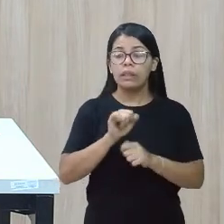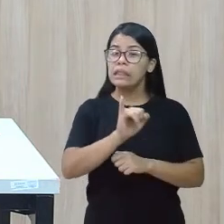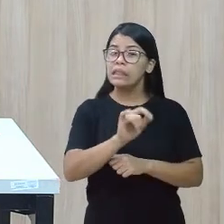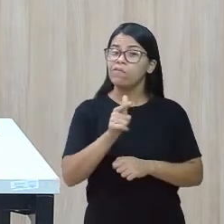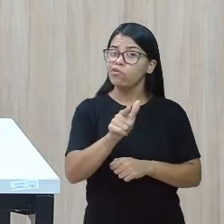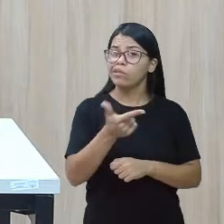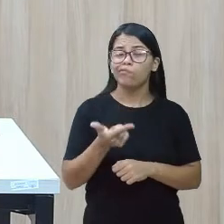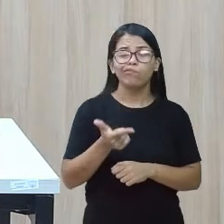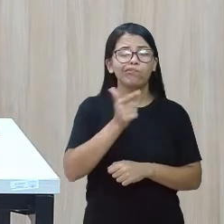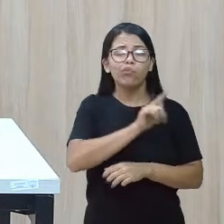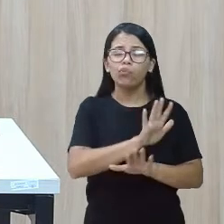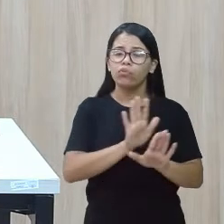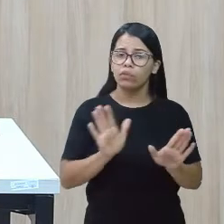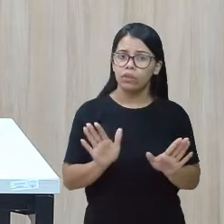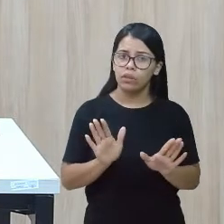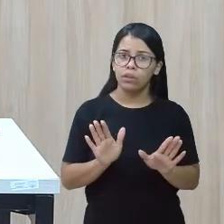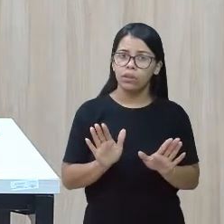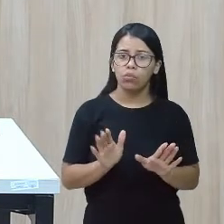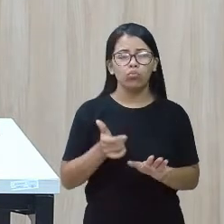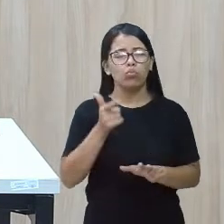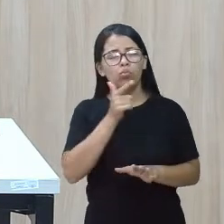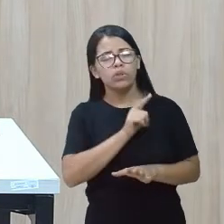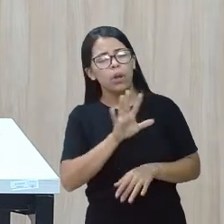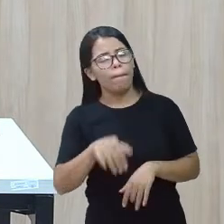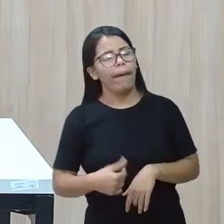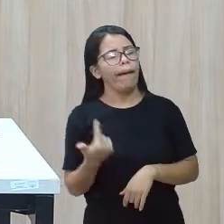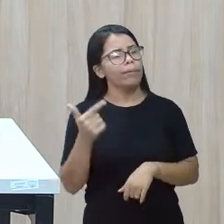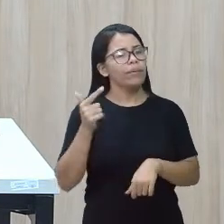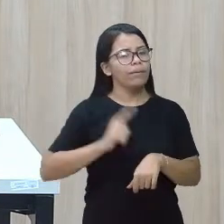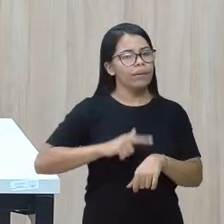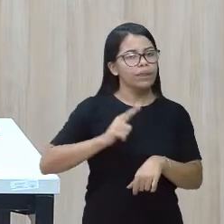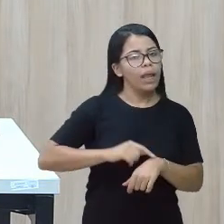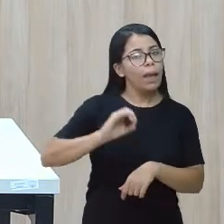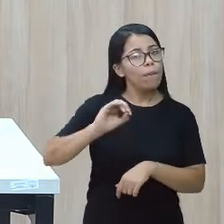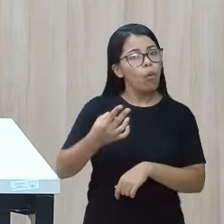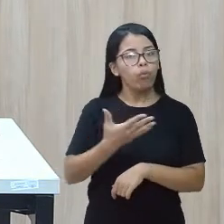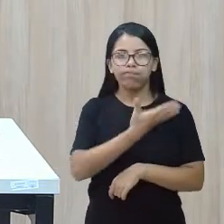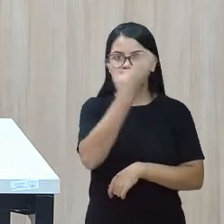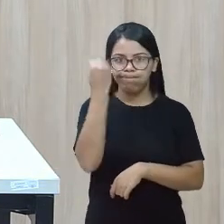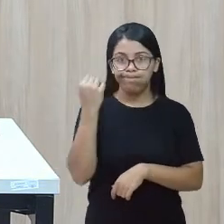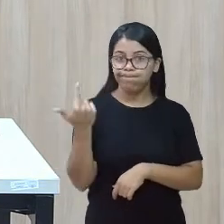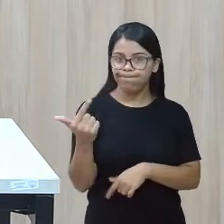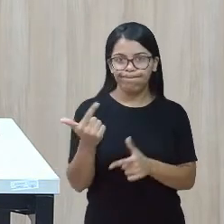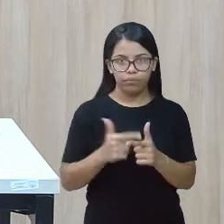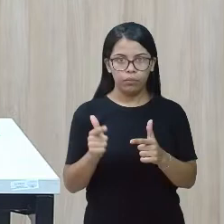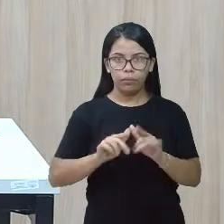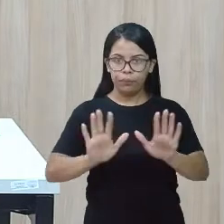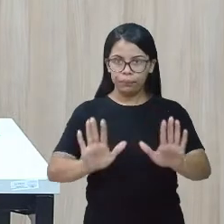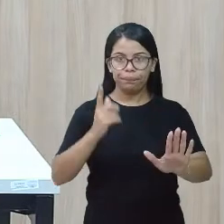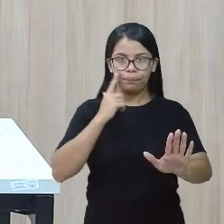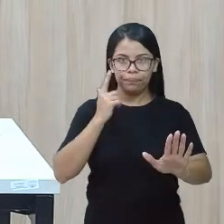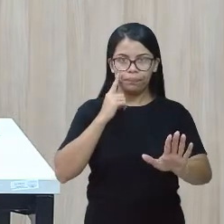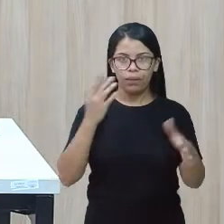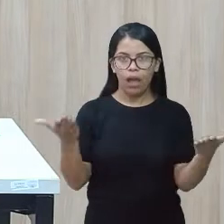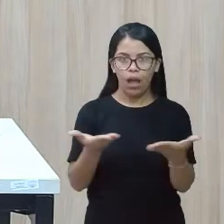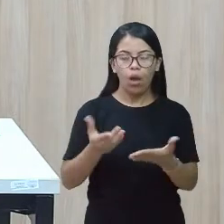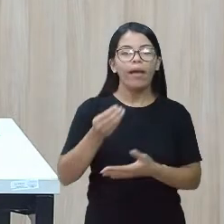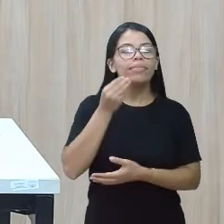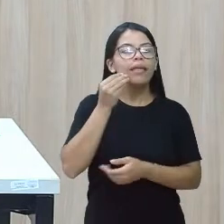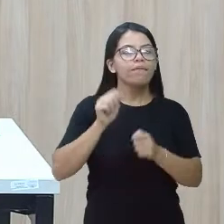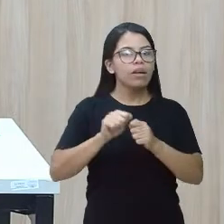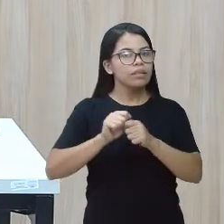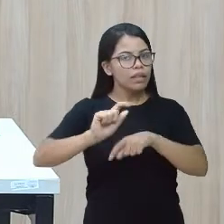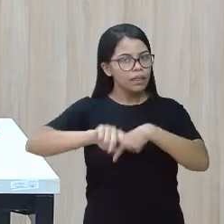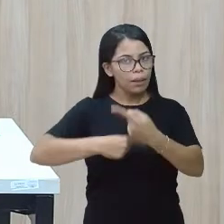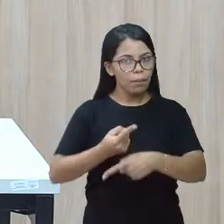você não tiver aí, não juntou, não deu tempo, né? Ou esqueceu, não tem problema. Preste atenção e tenta fazer depois.